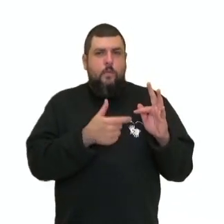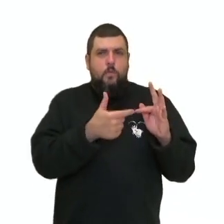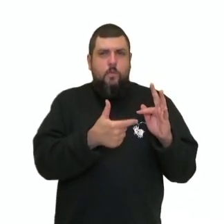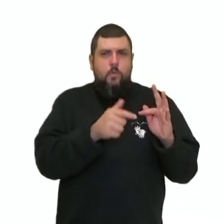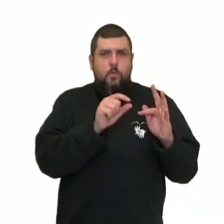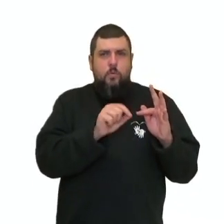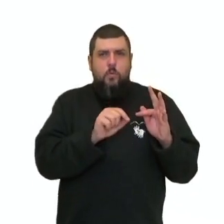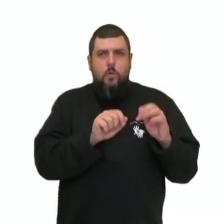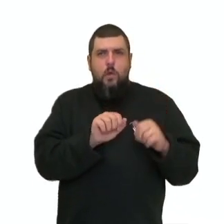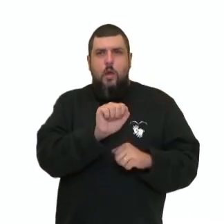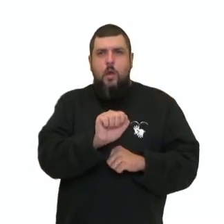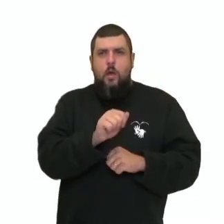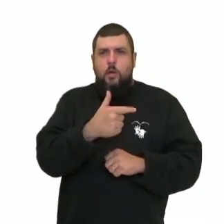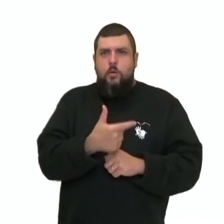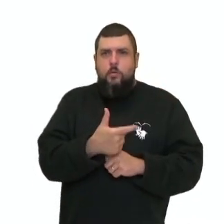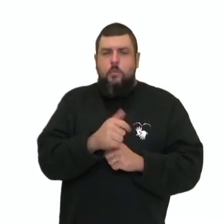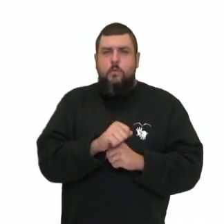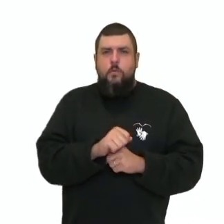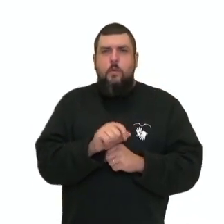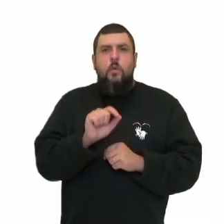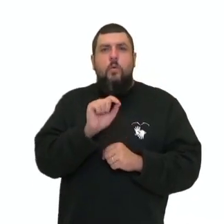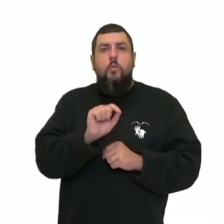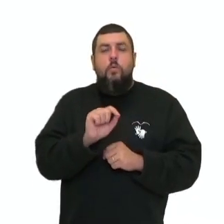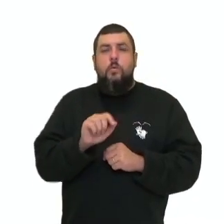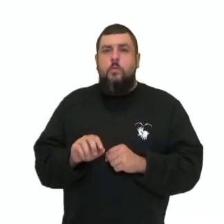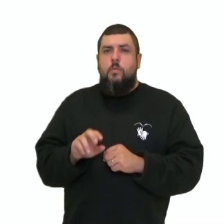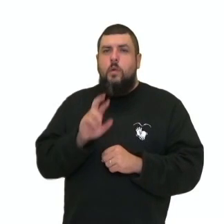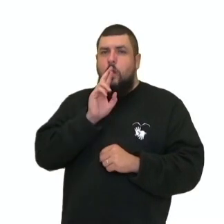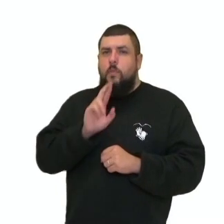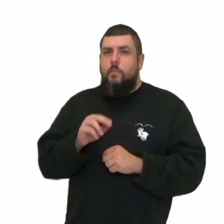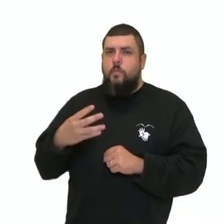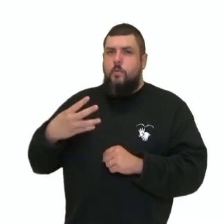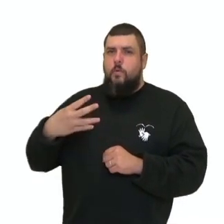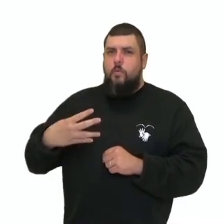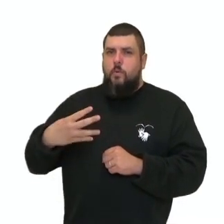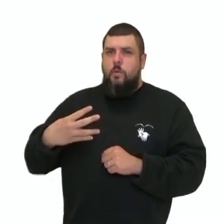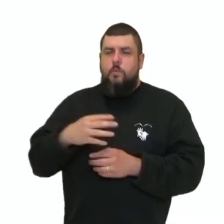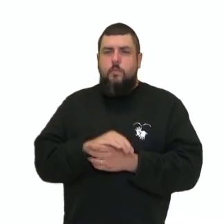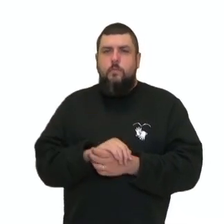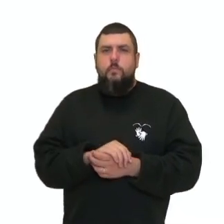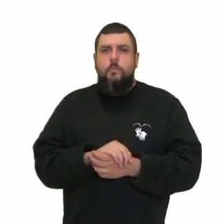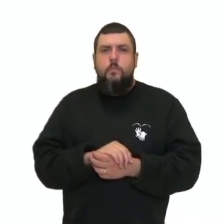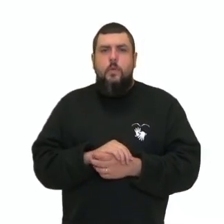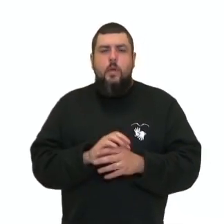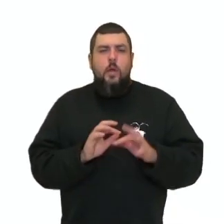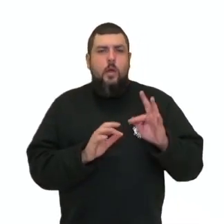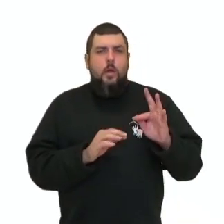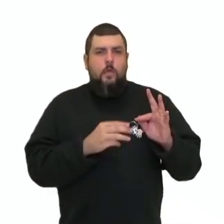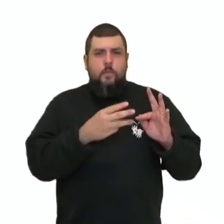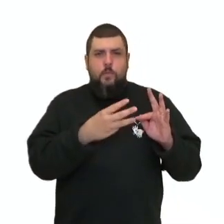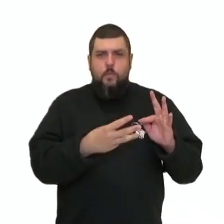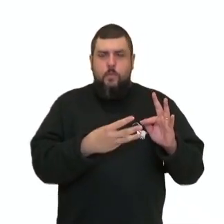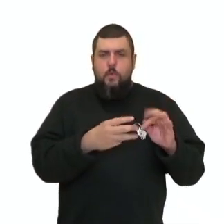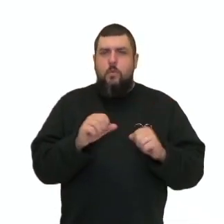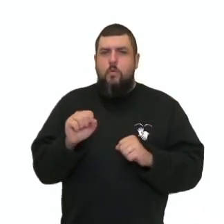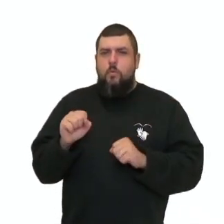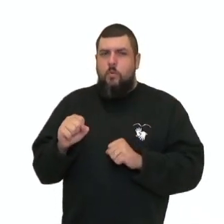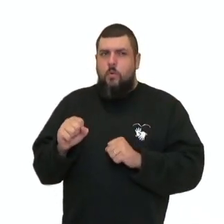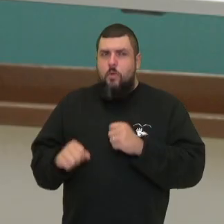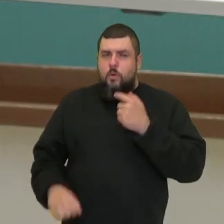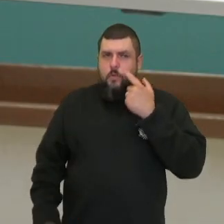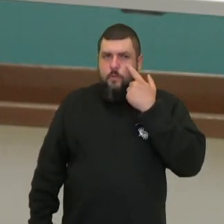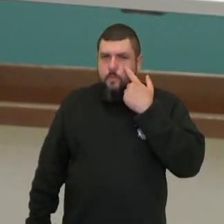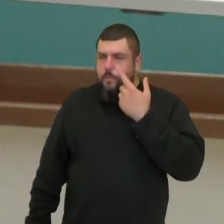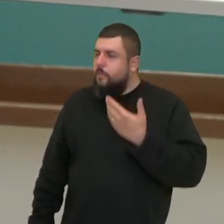elemento A2, que nesse nosso caso seria 4. F de 3, A3, 8. Mostrando aqui no